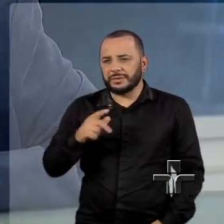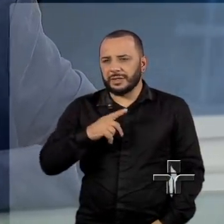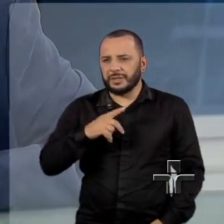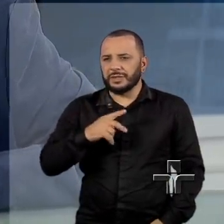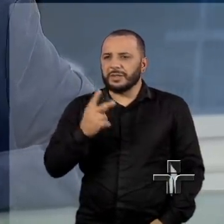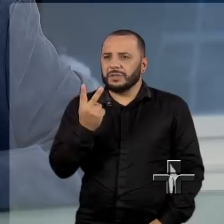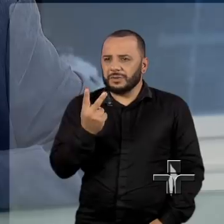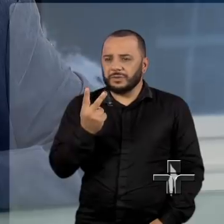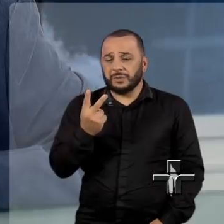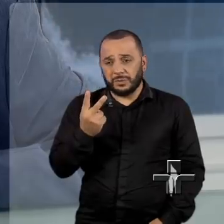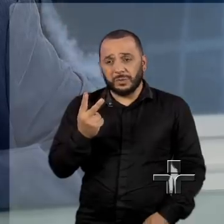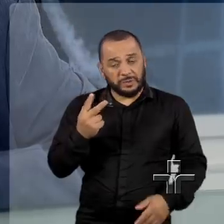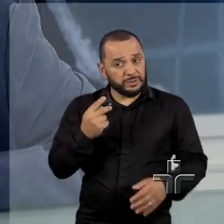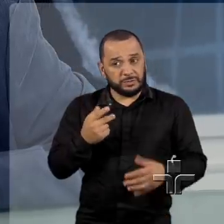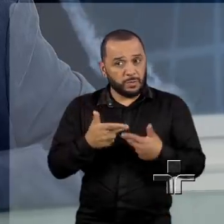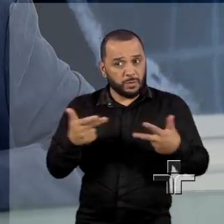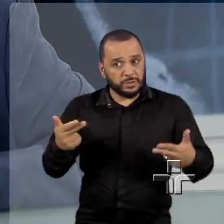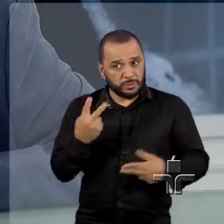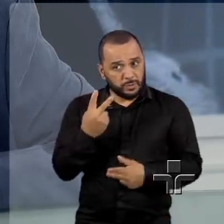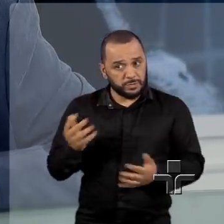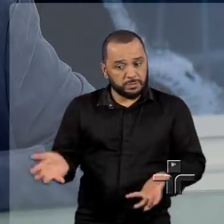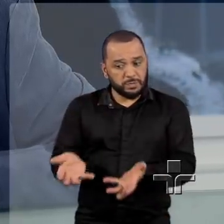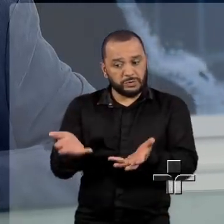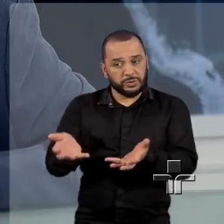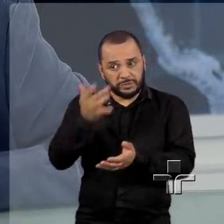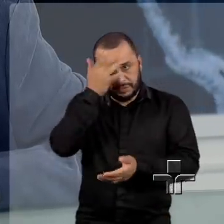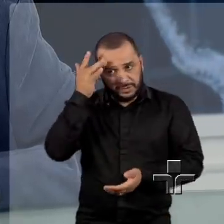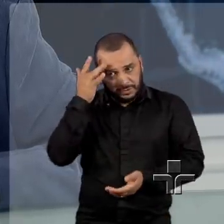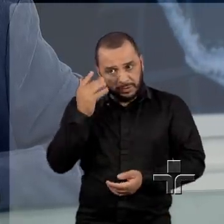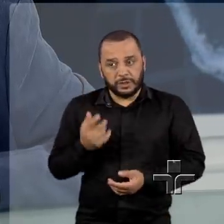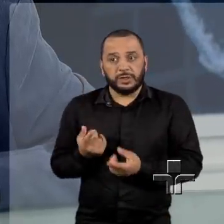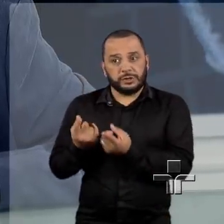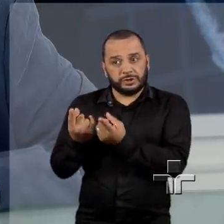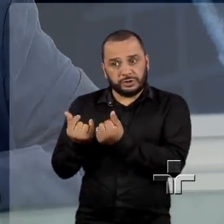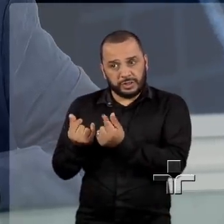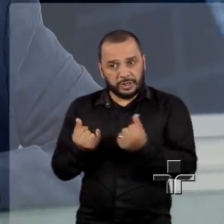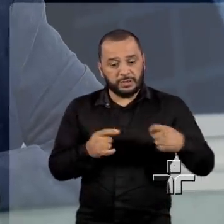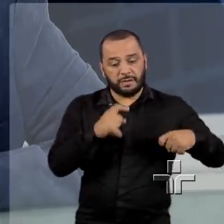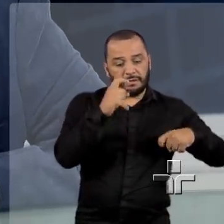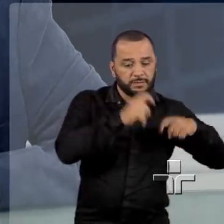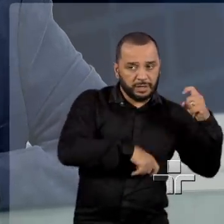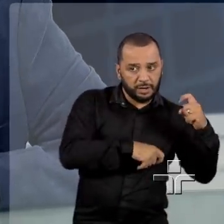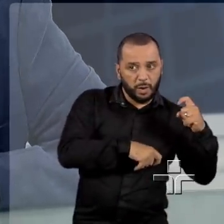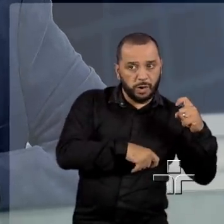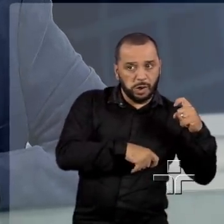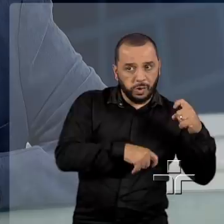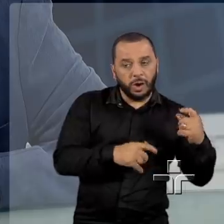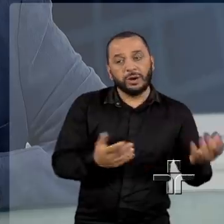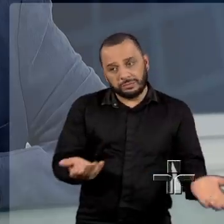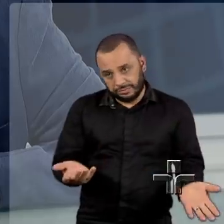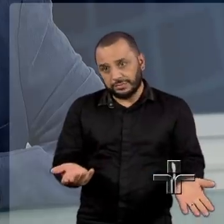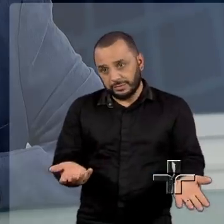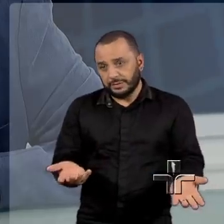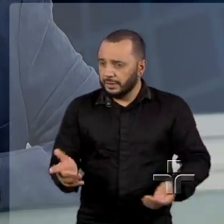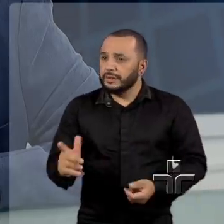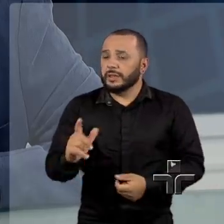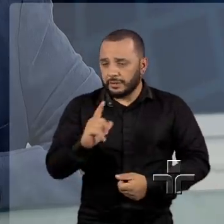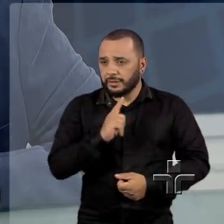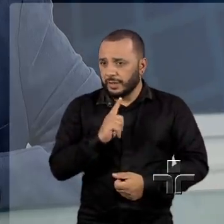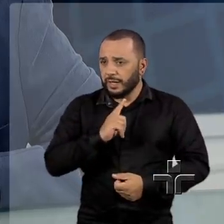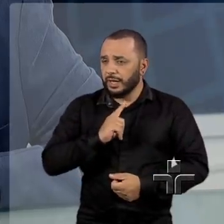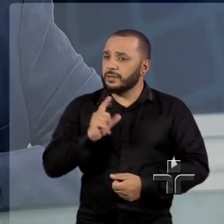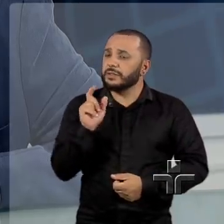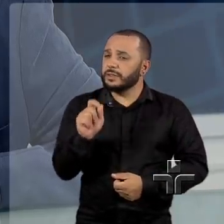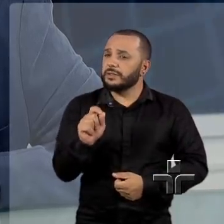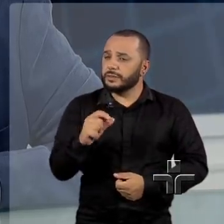coisas que motivam muitas pessoas. Dinheiro e sexo, né? E você